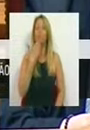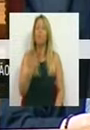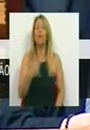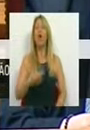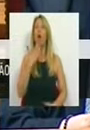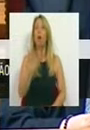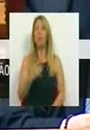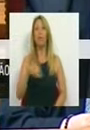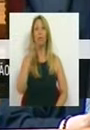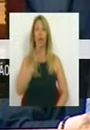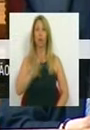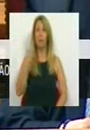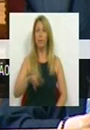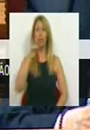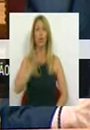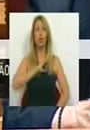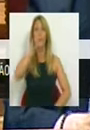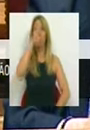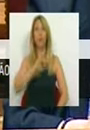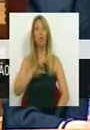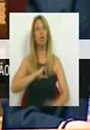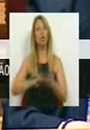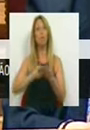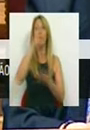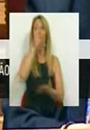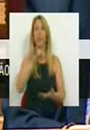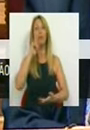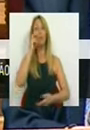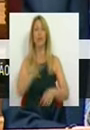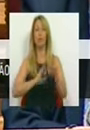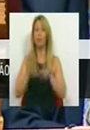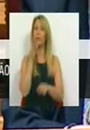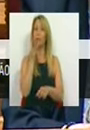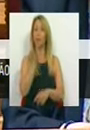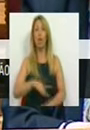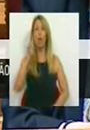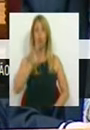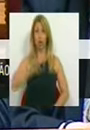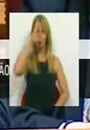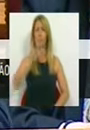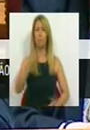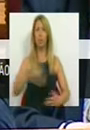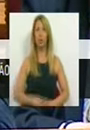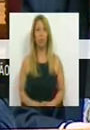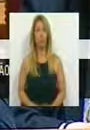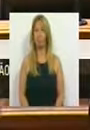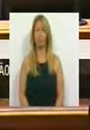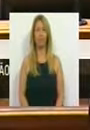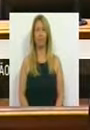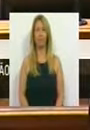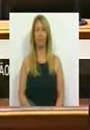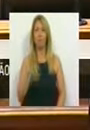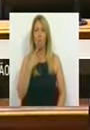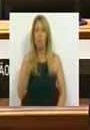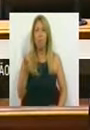Sr. Presidente, Sra. Ministra, Sr. Secretário de Estado, Sras. E Srs. Deputados, Sra. Ministra, não vou fustigá-la com mais